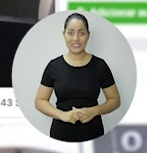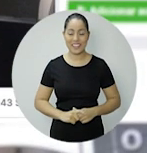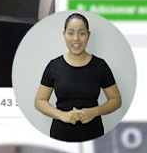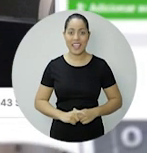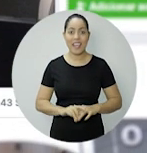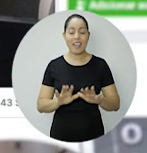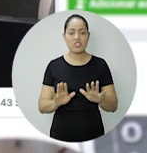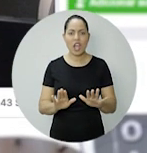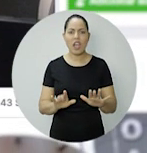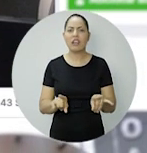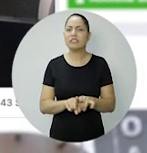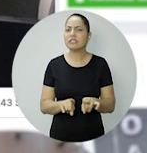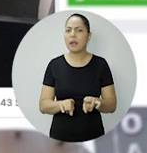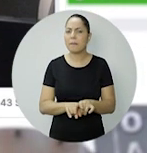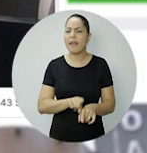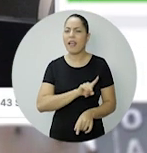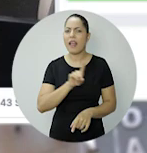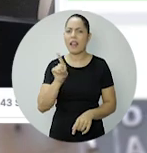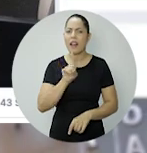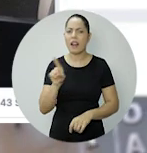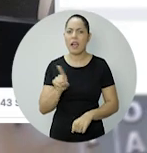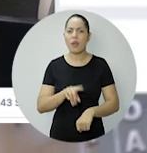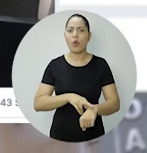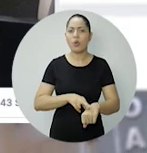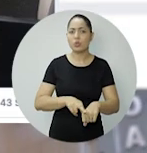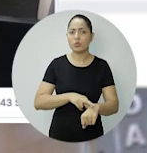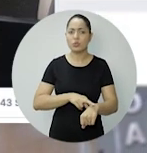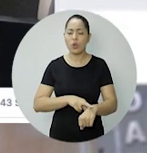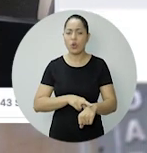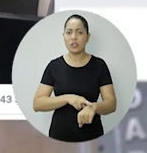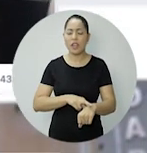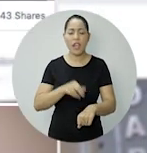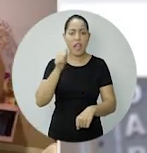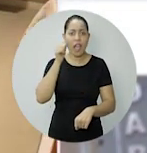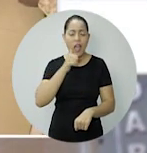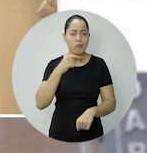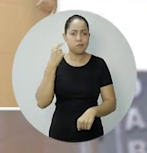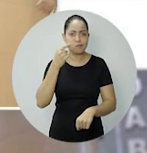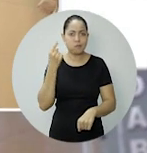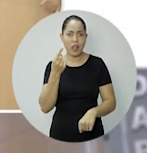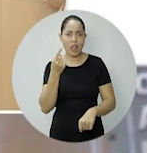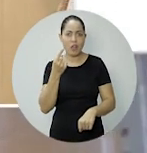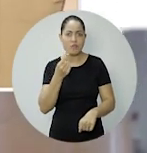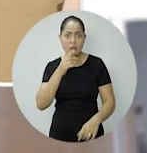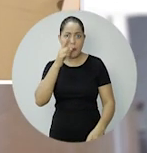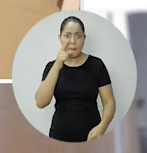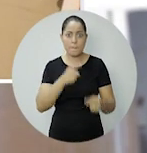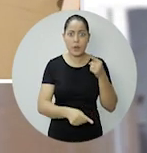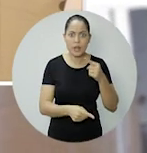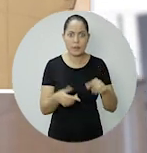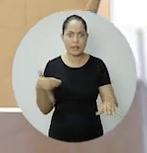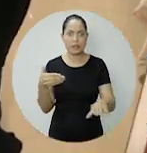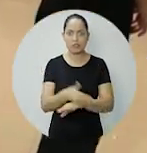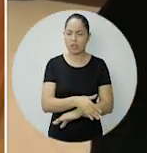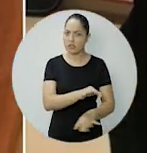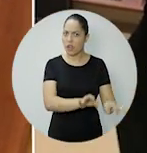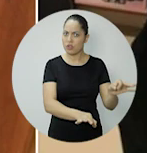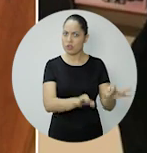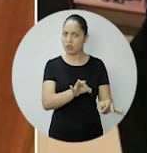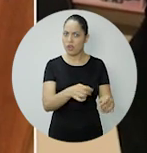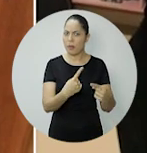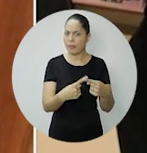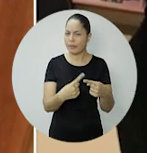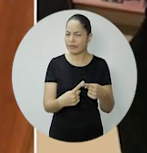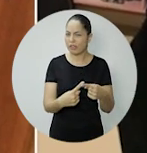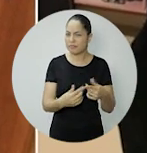uma advogada foi impedida de entrar no Tribunal de Justiça do Estado por causa das roupas que ela vestia. Segundo os servidores, a